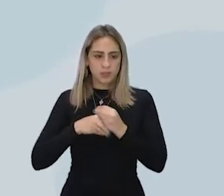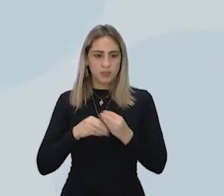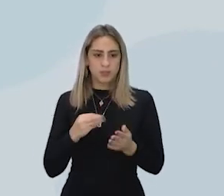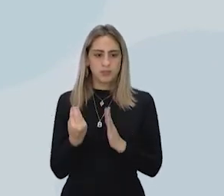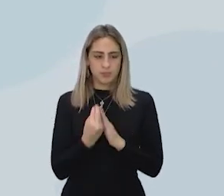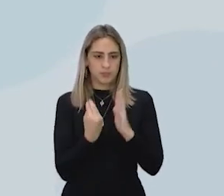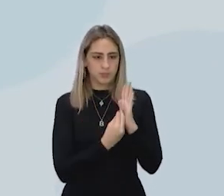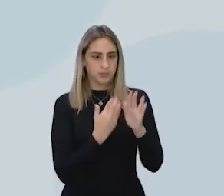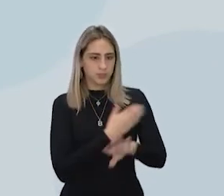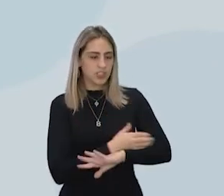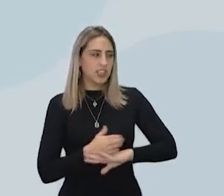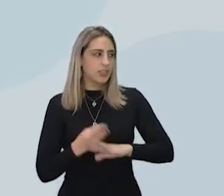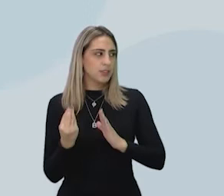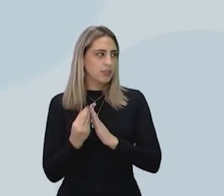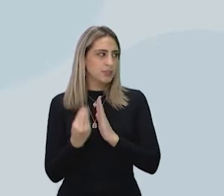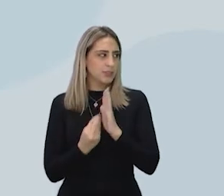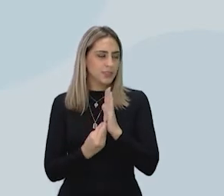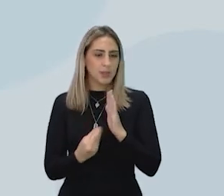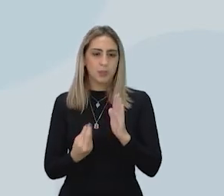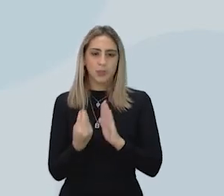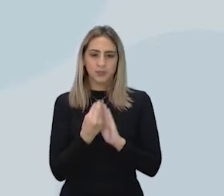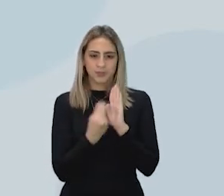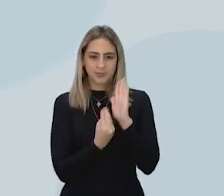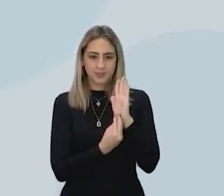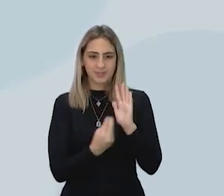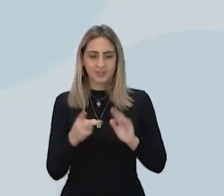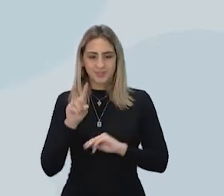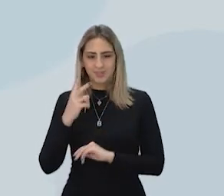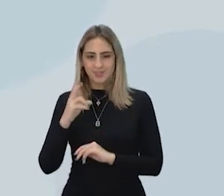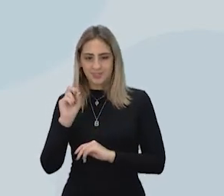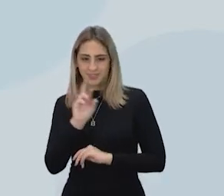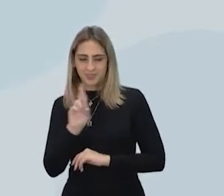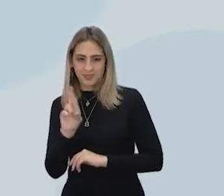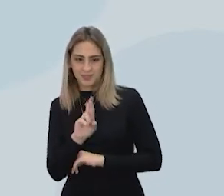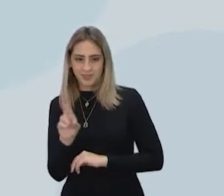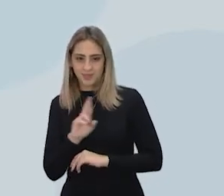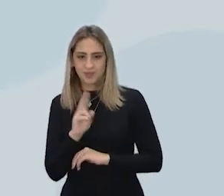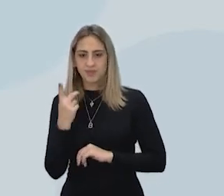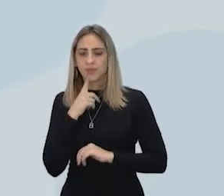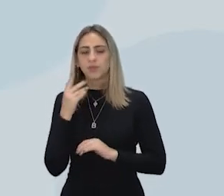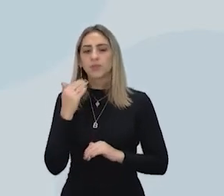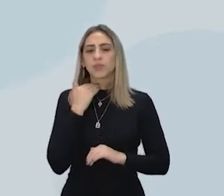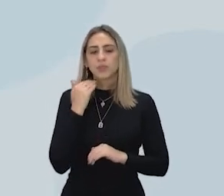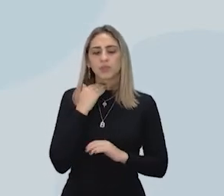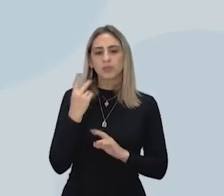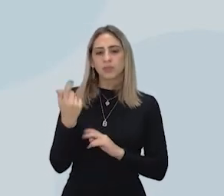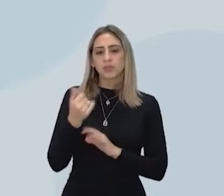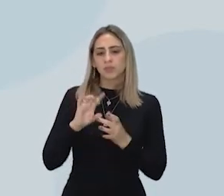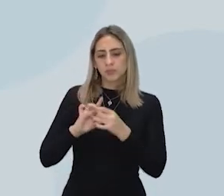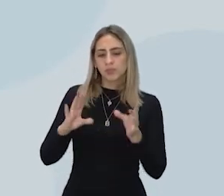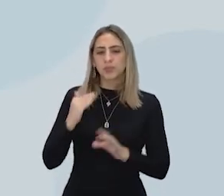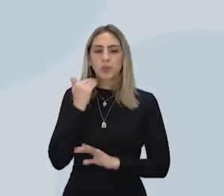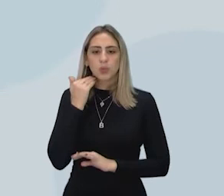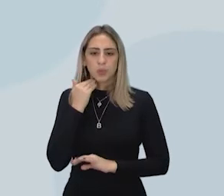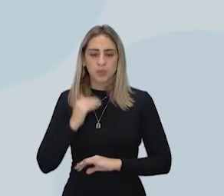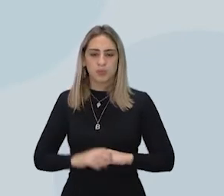um capital inicial de R$750, ou seja, você foi lá no banco e colocou à disposição do